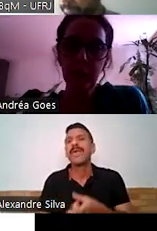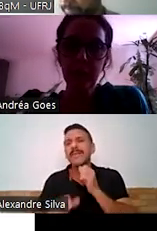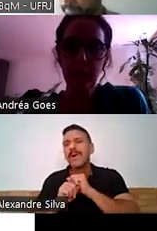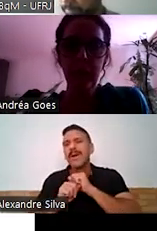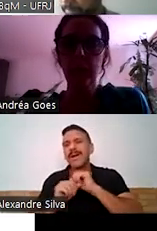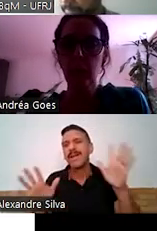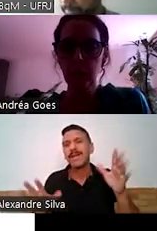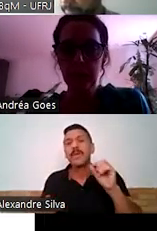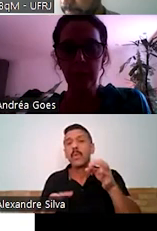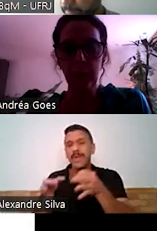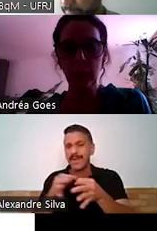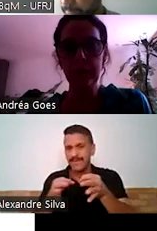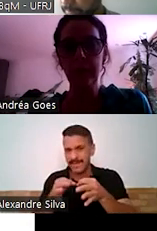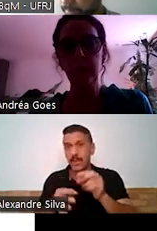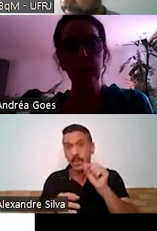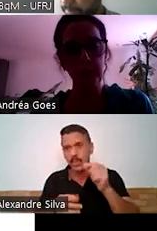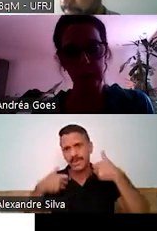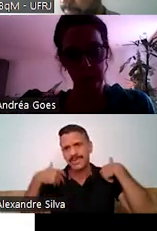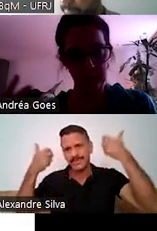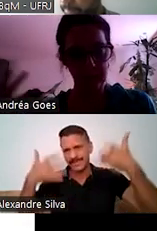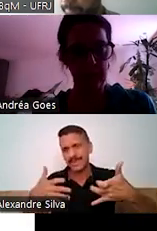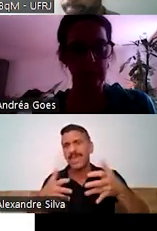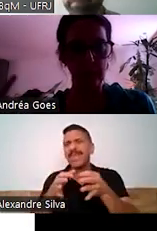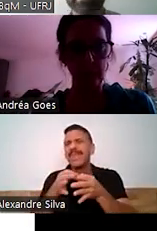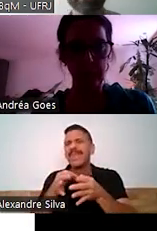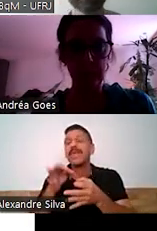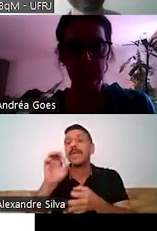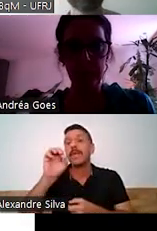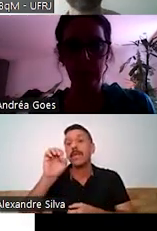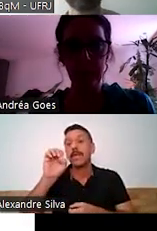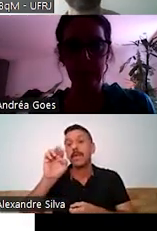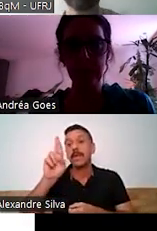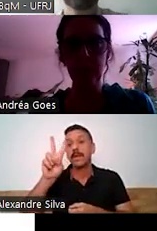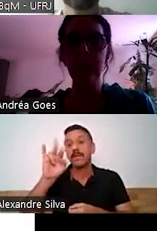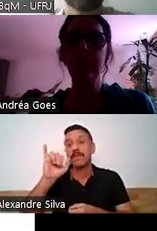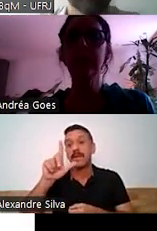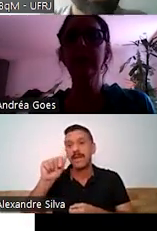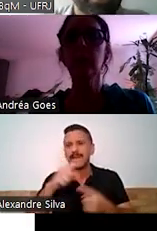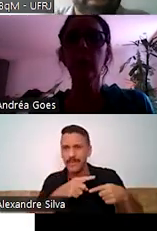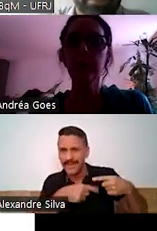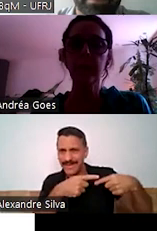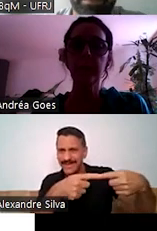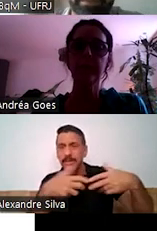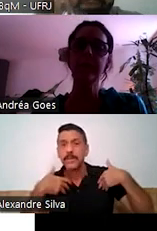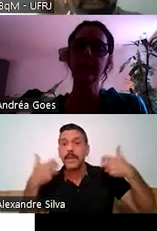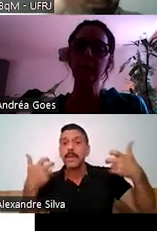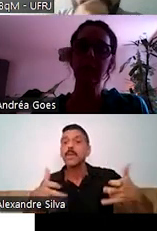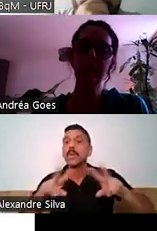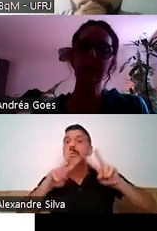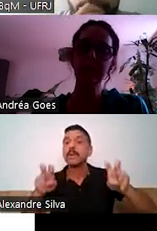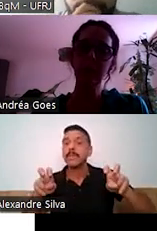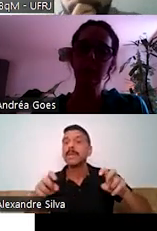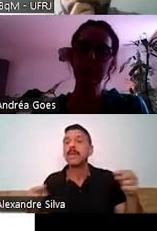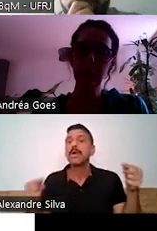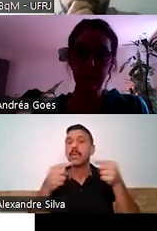das ervilhas de Mendel, quando ele trabalhou com as ervilhas para tratar do tema da hereditariedade. E aqui é o tema